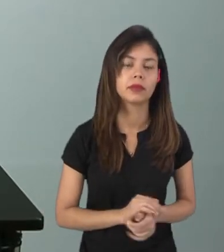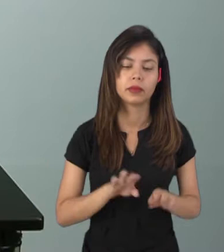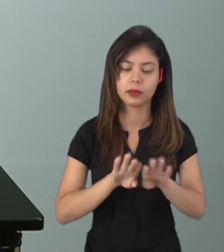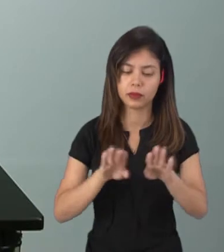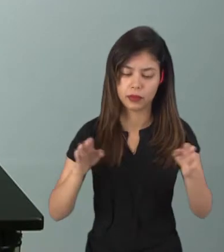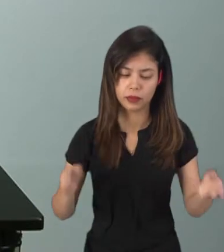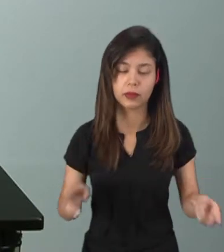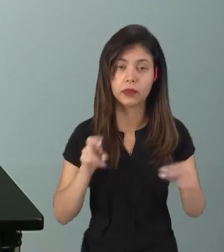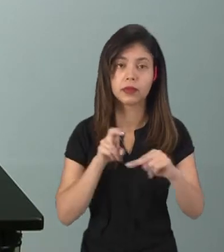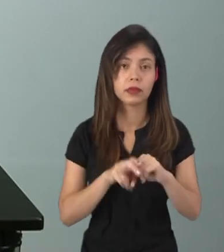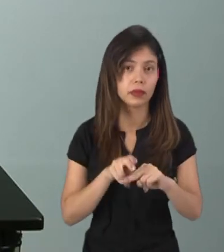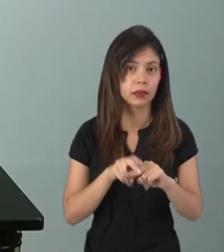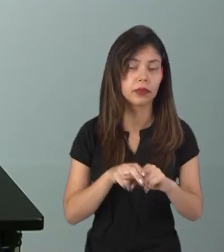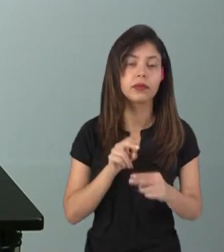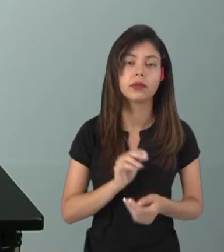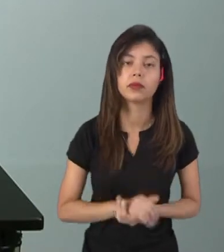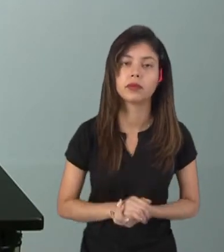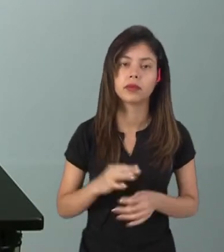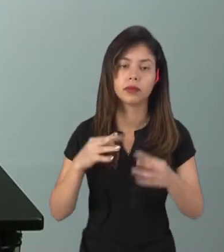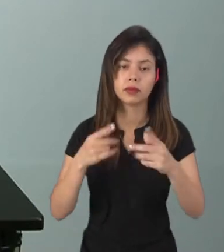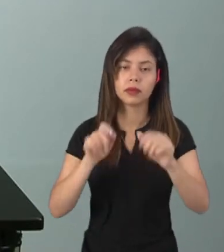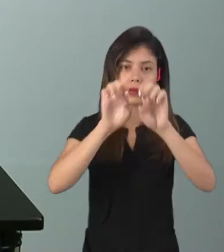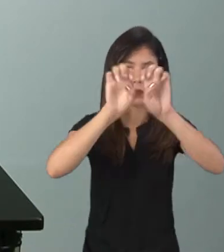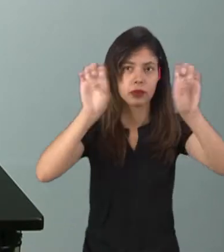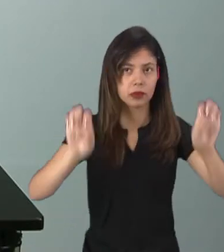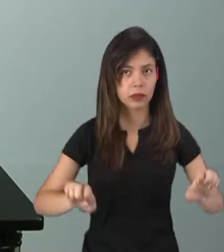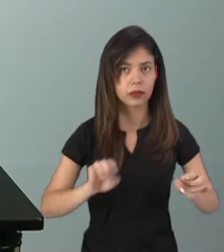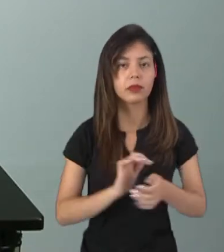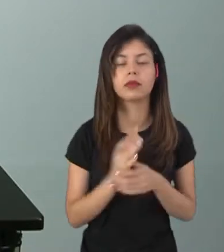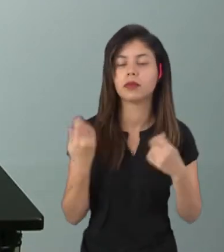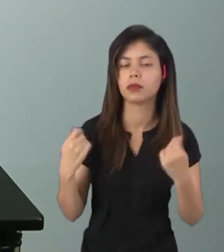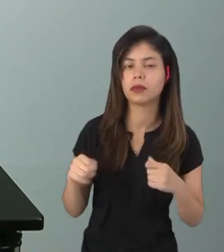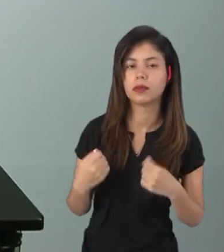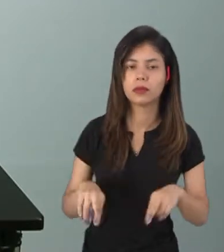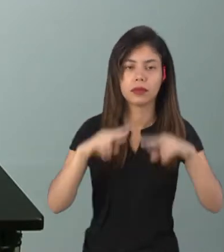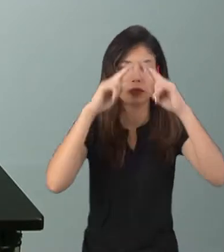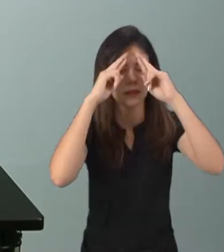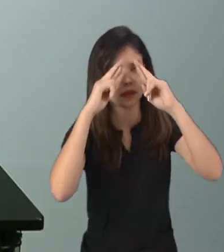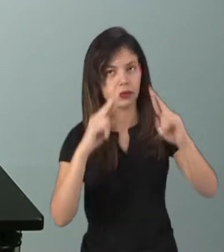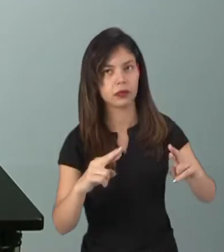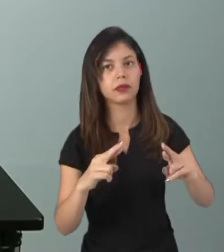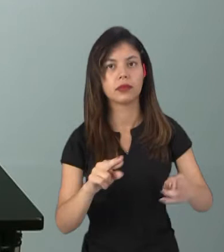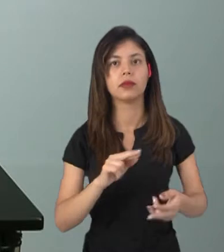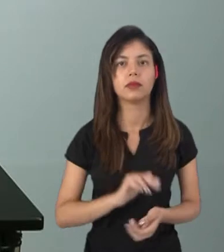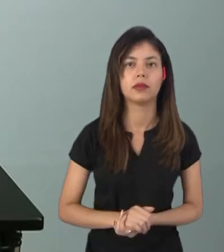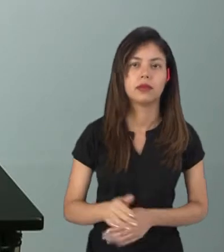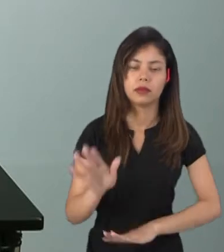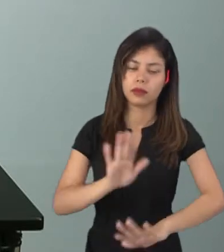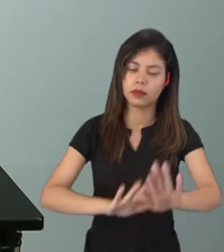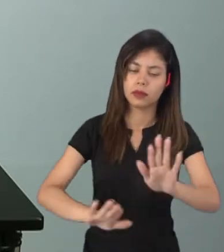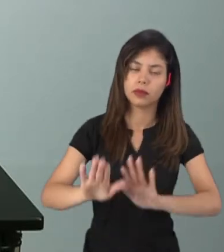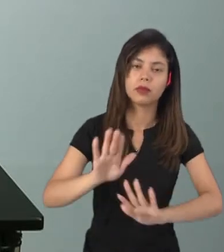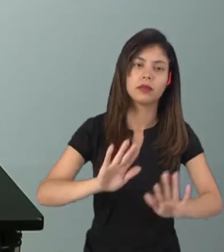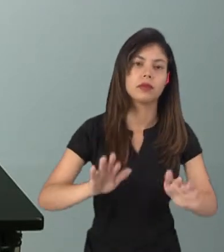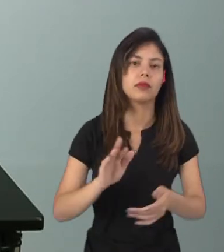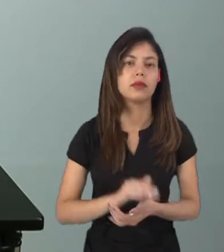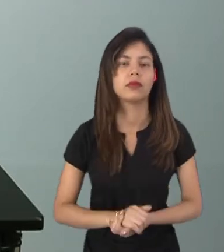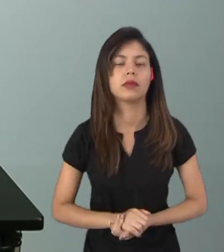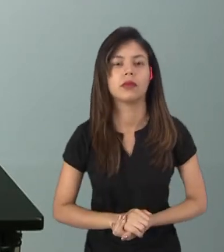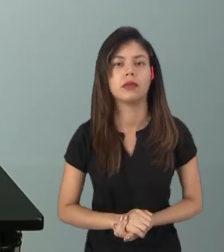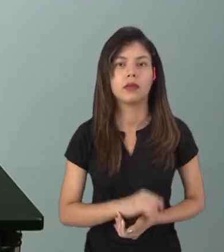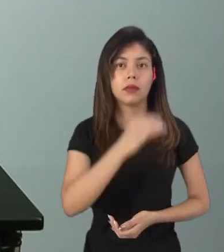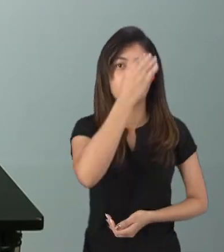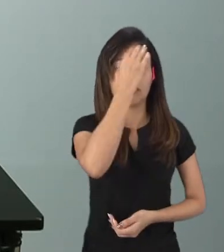os bancos, né? Tem toda aquela estrutura. Nós devemos, né, enquanto cidadãos,